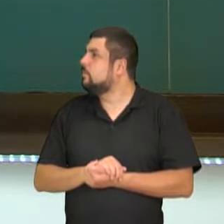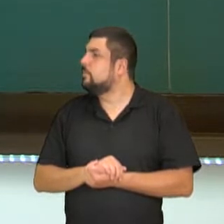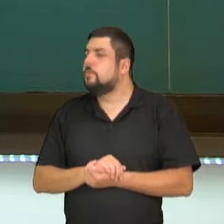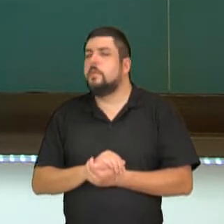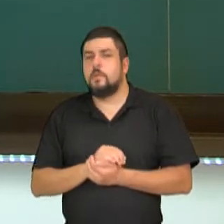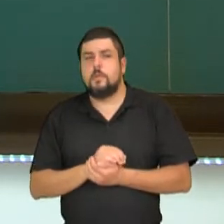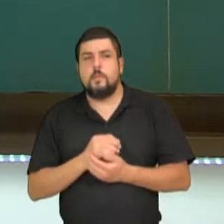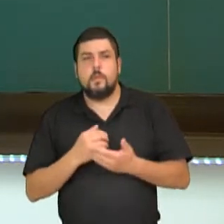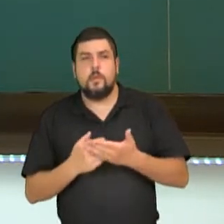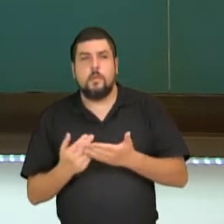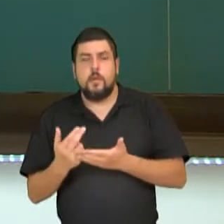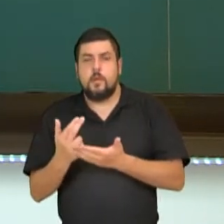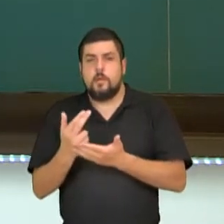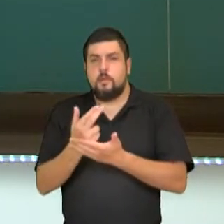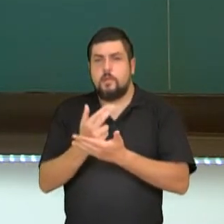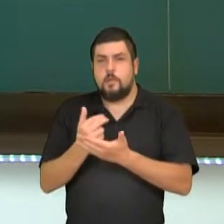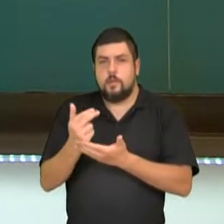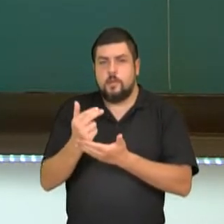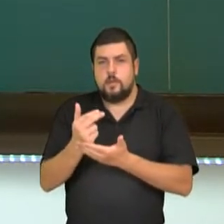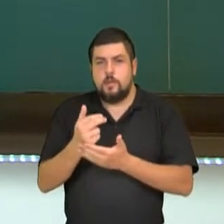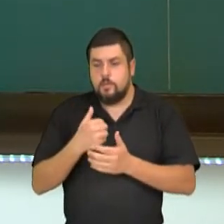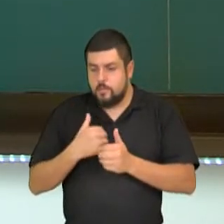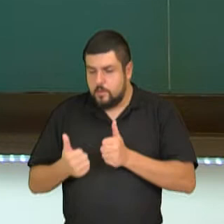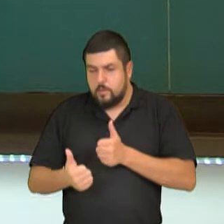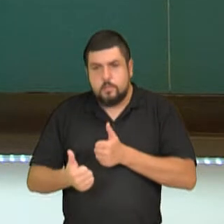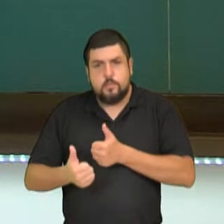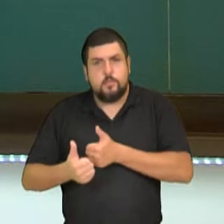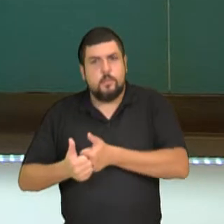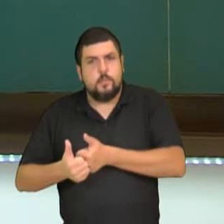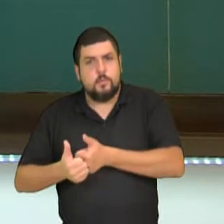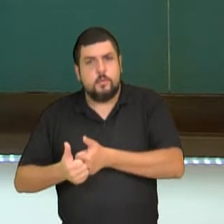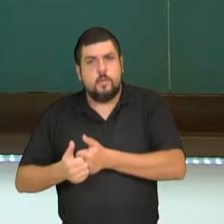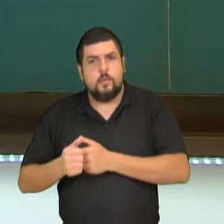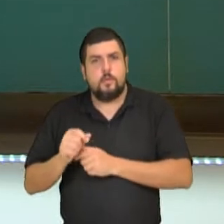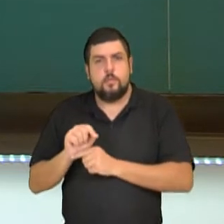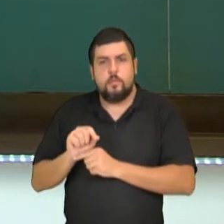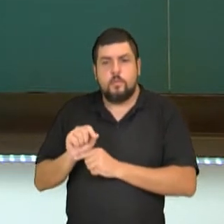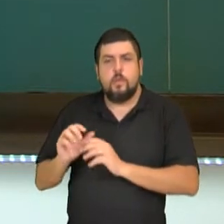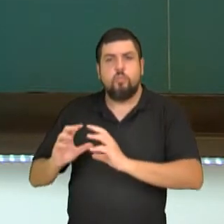niño com la pelota, este balão.